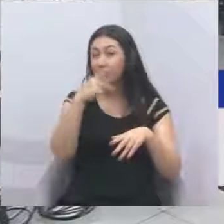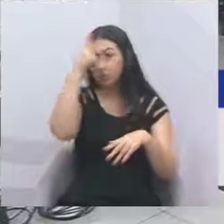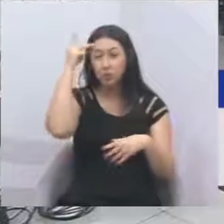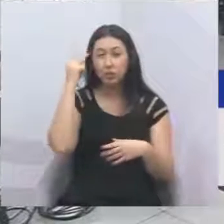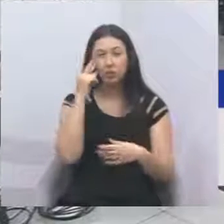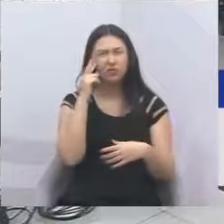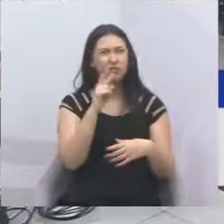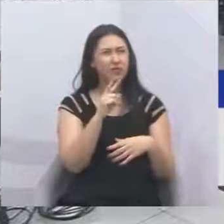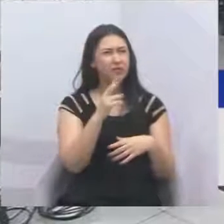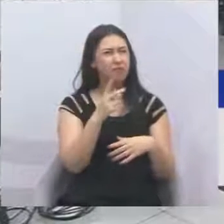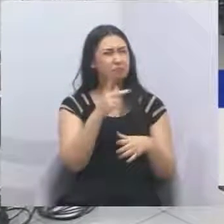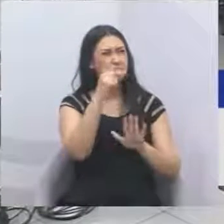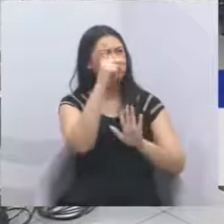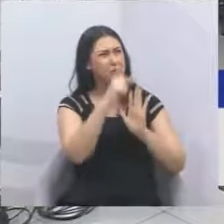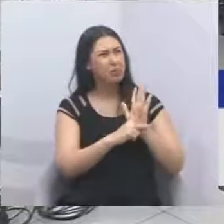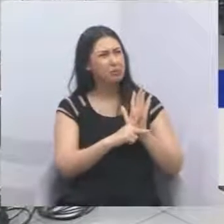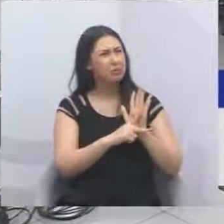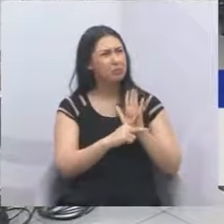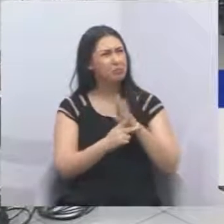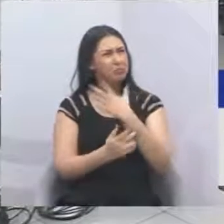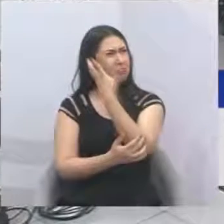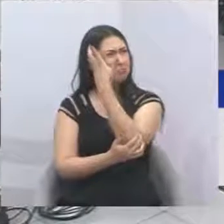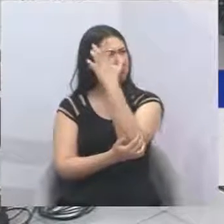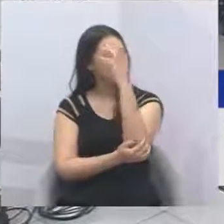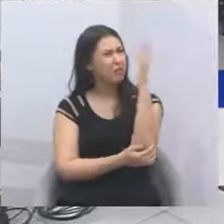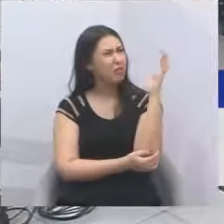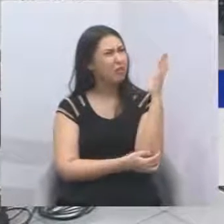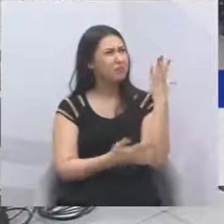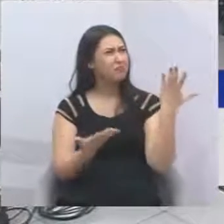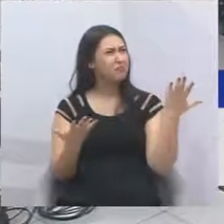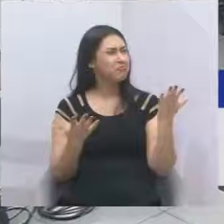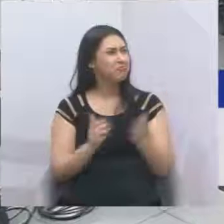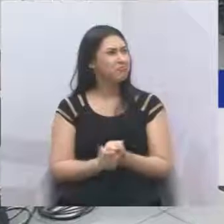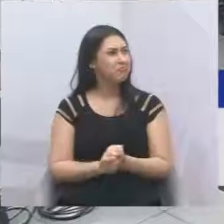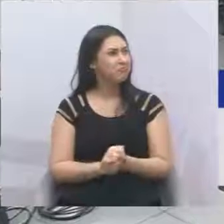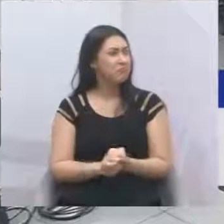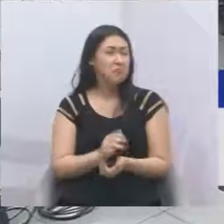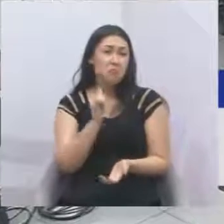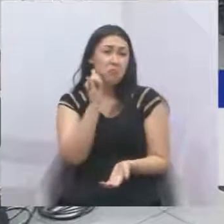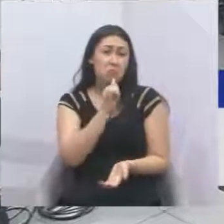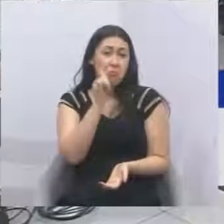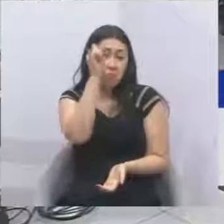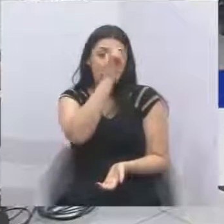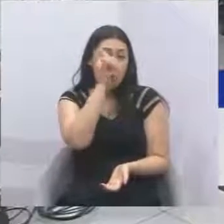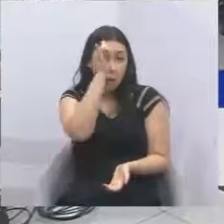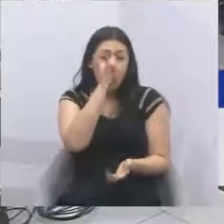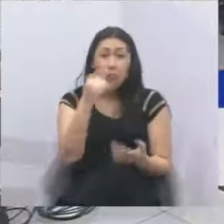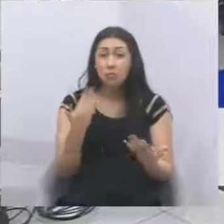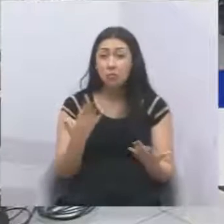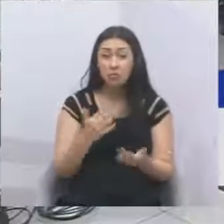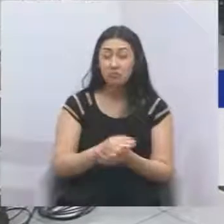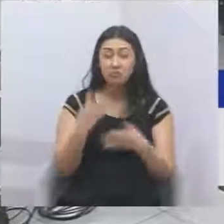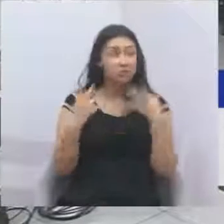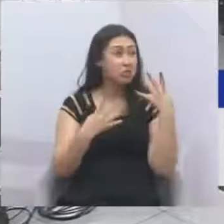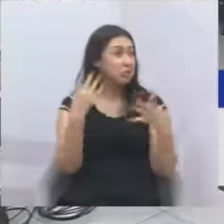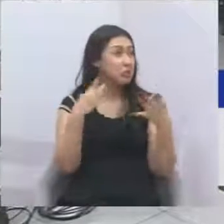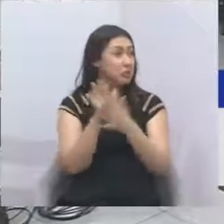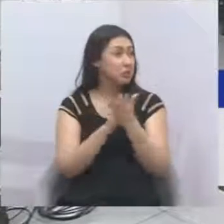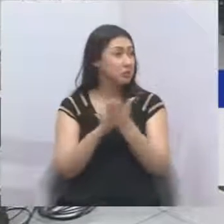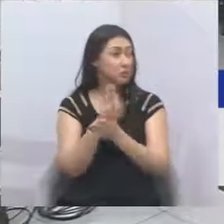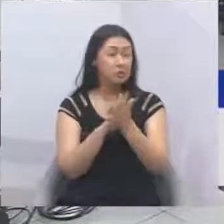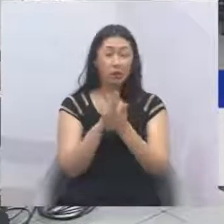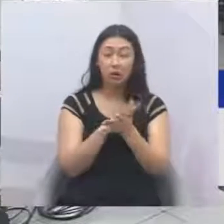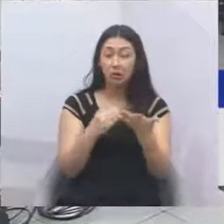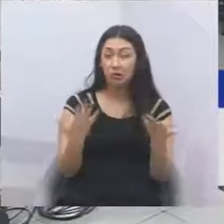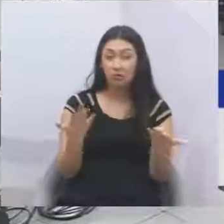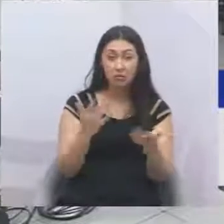algumas pessoas, nós estejamos discutindo algo que não interfere no nosso dia a dia, não interfere